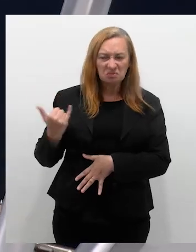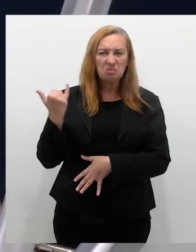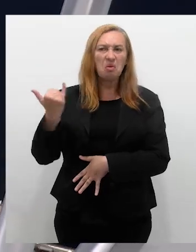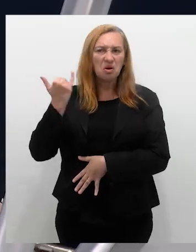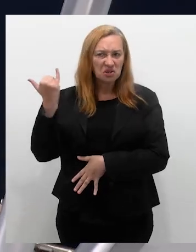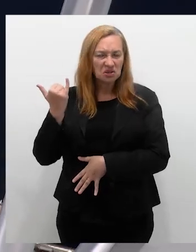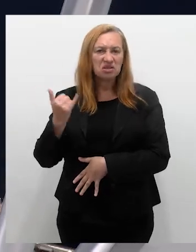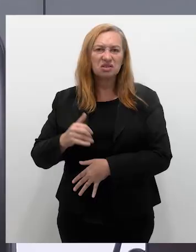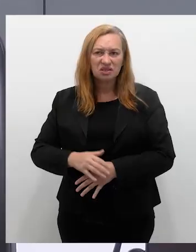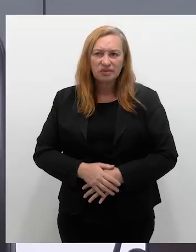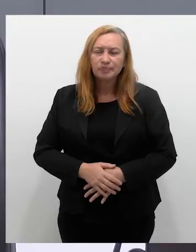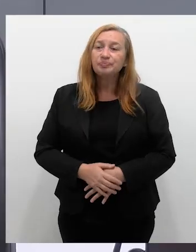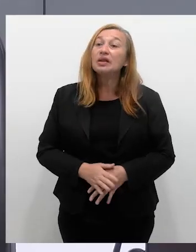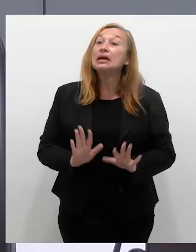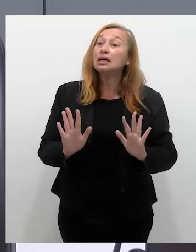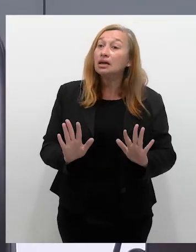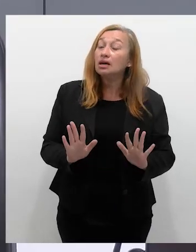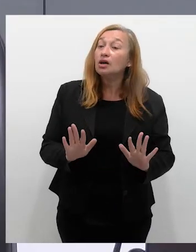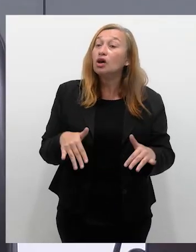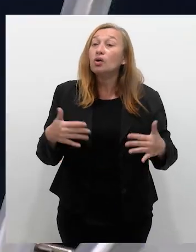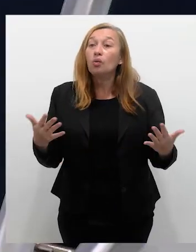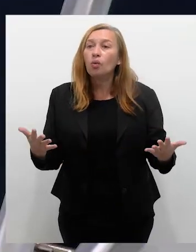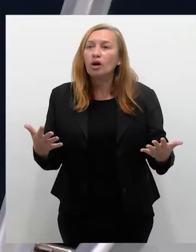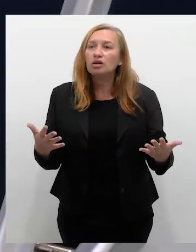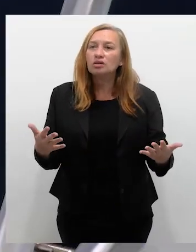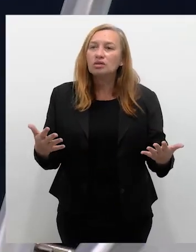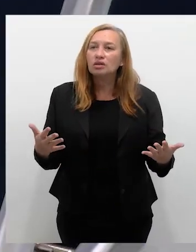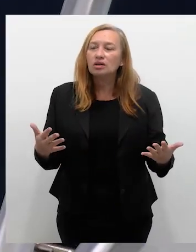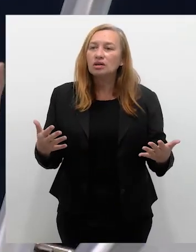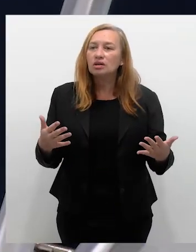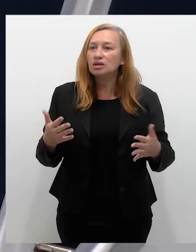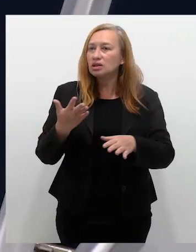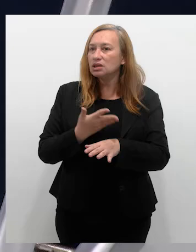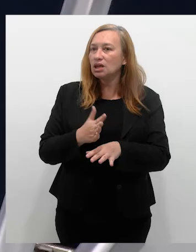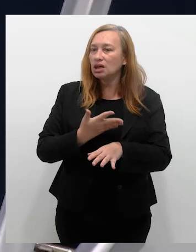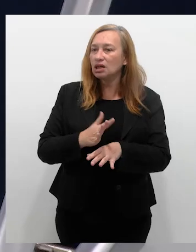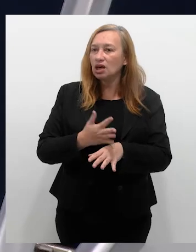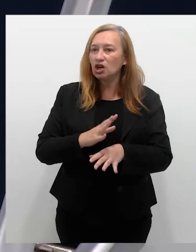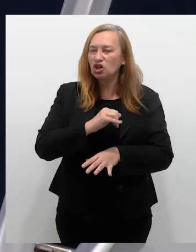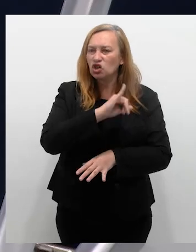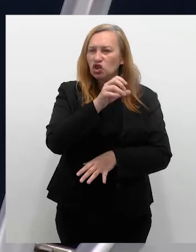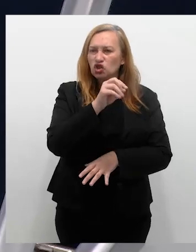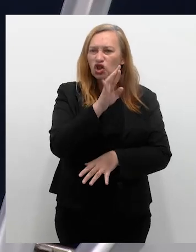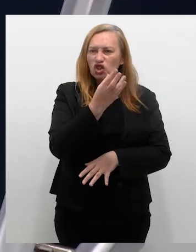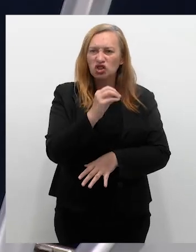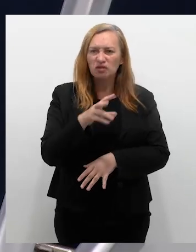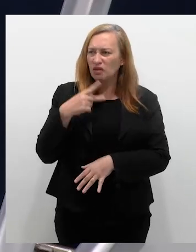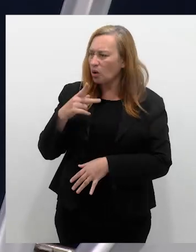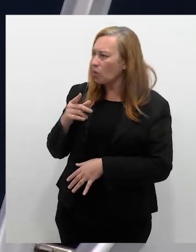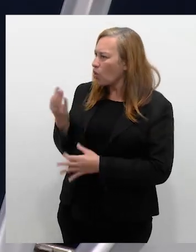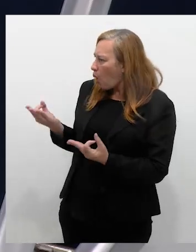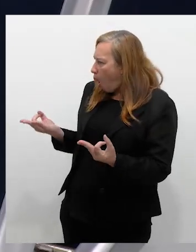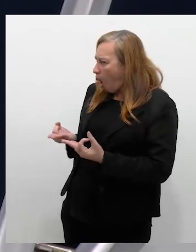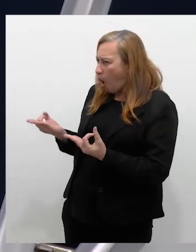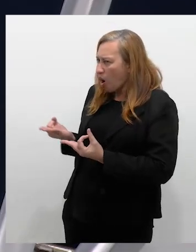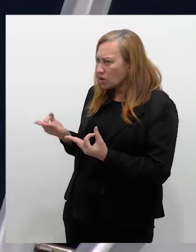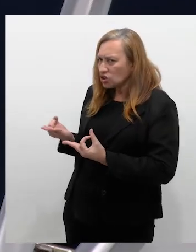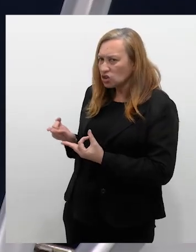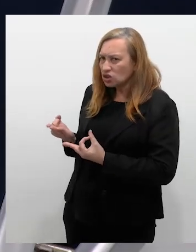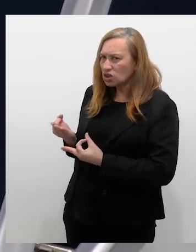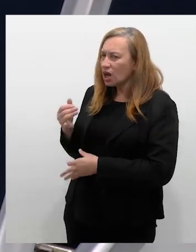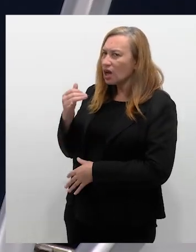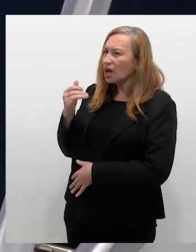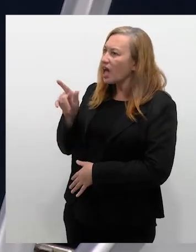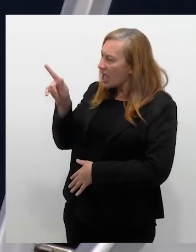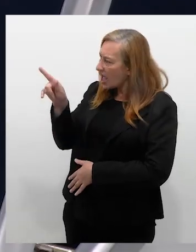bastante gente. Um elenco de peso. Um elenco de peso. E quando ensaiou tal, o Jorginho virou e falou assim, que